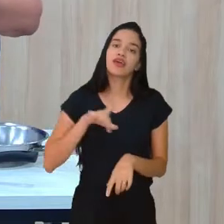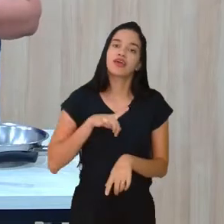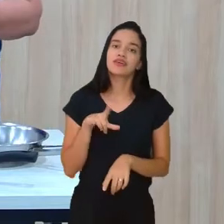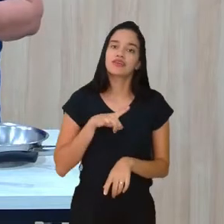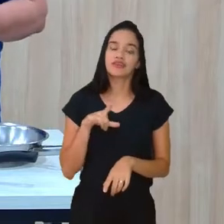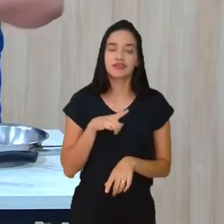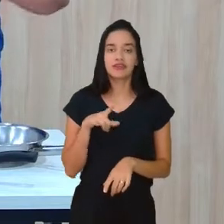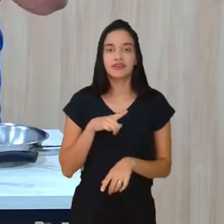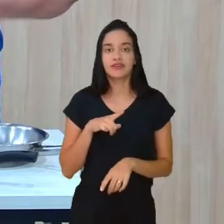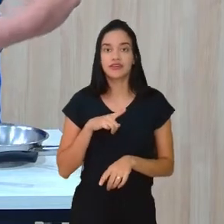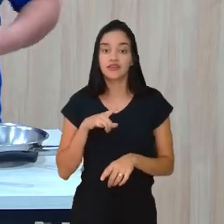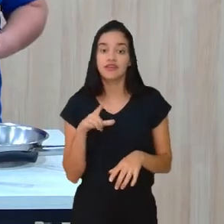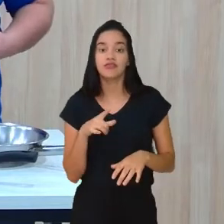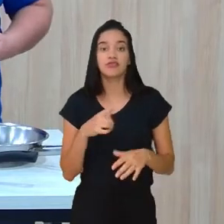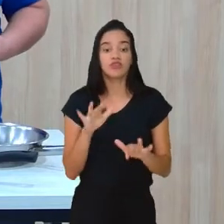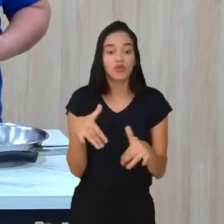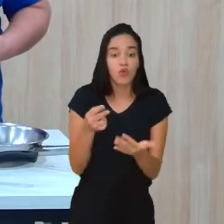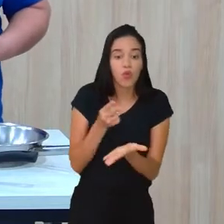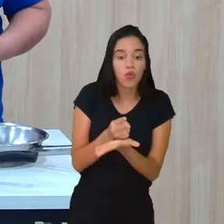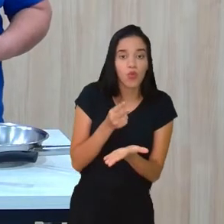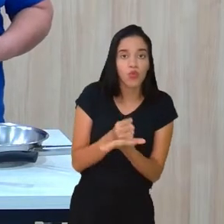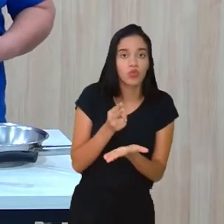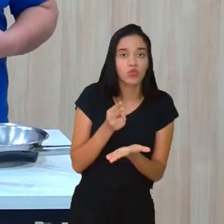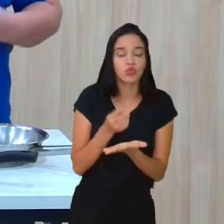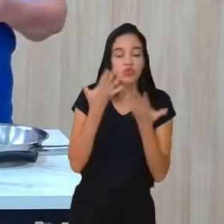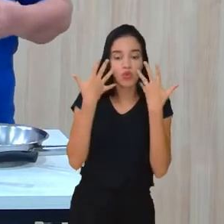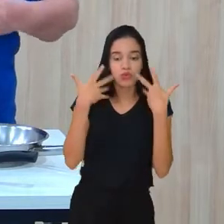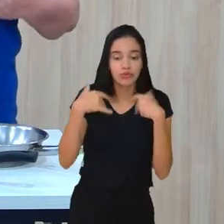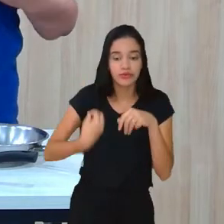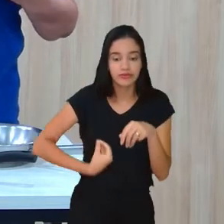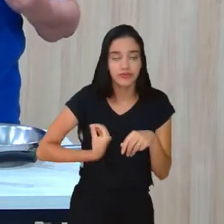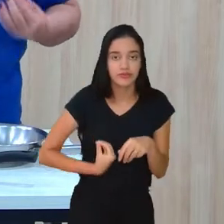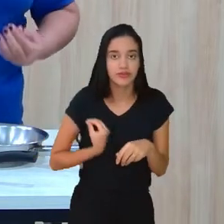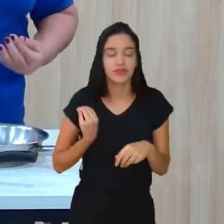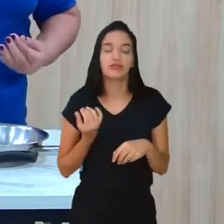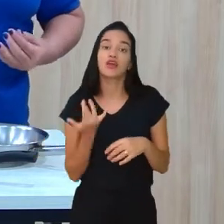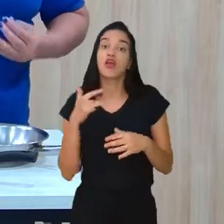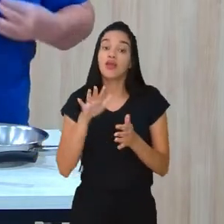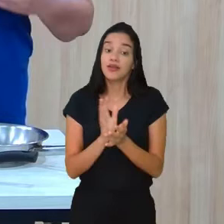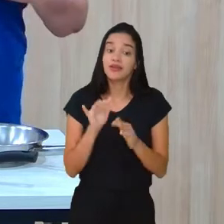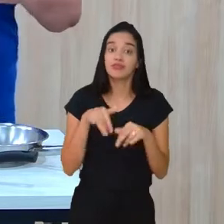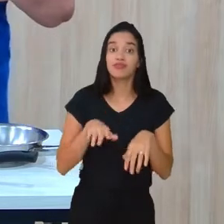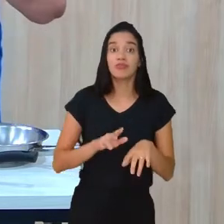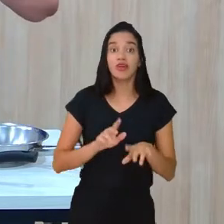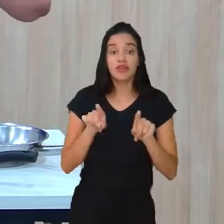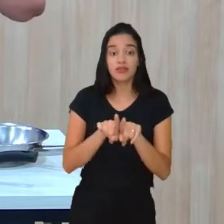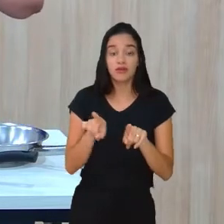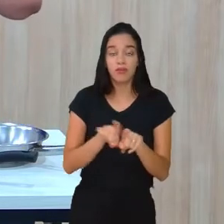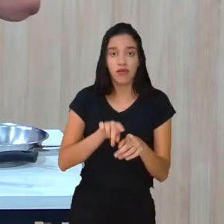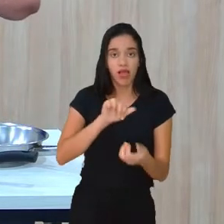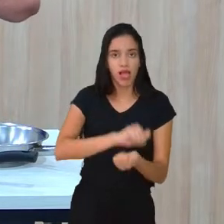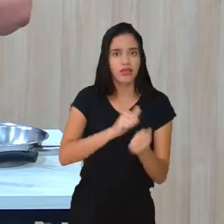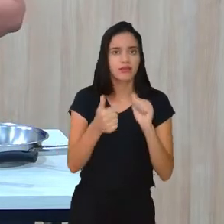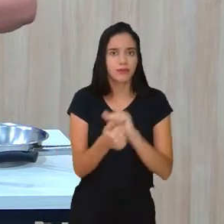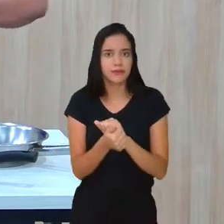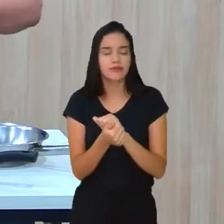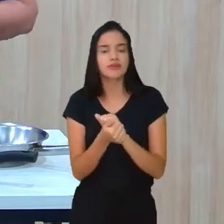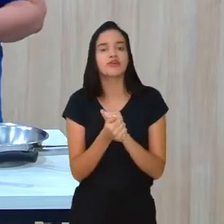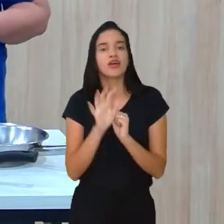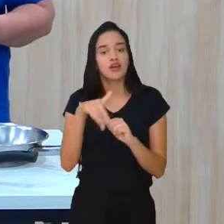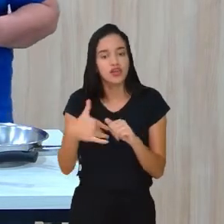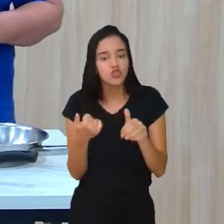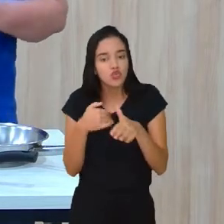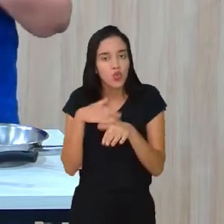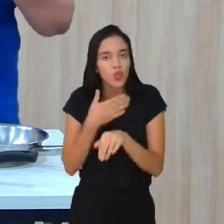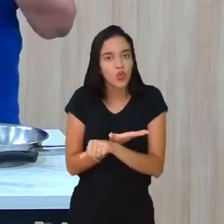a condição de manter as espécies. Então, graças a essas adaptações, graças a esses, vamos dizer assim, esses